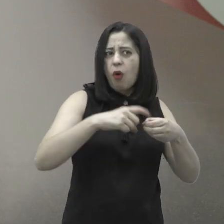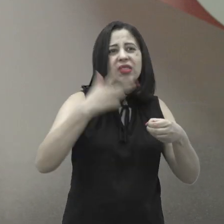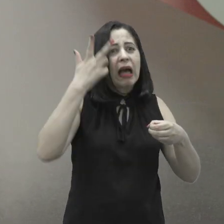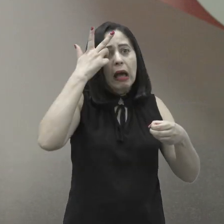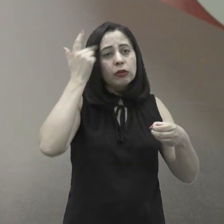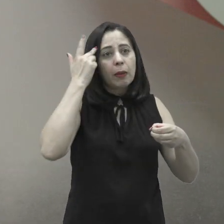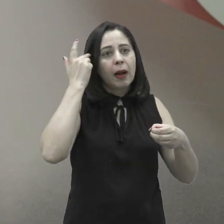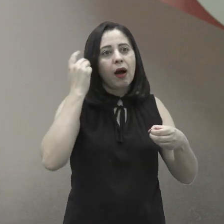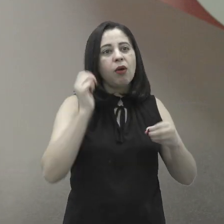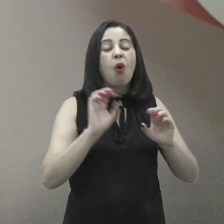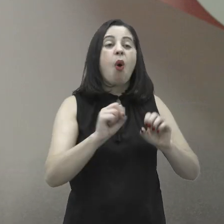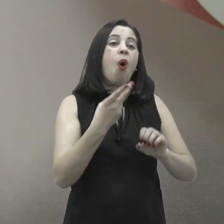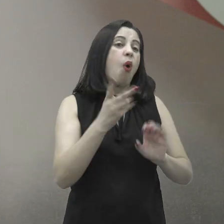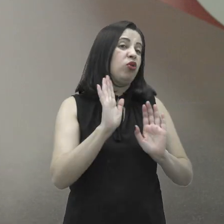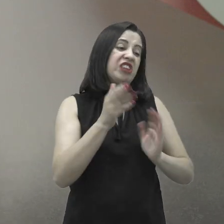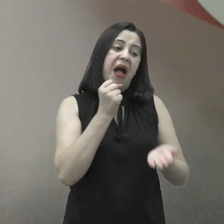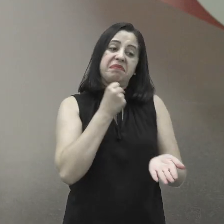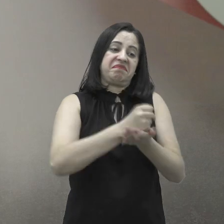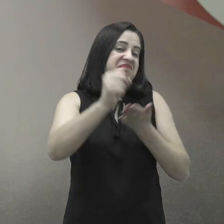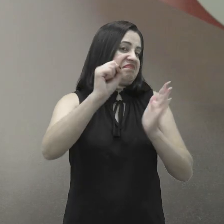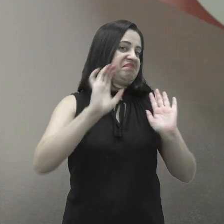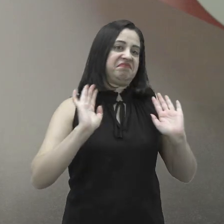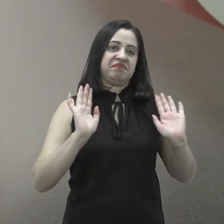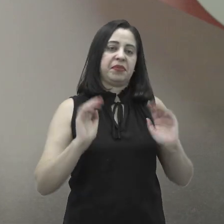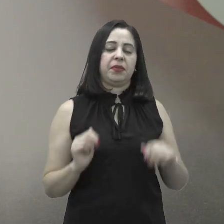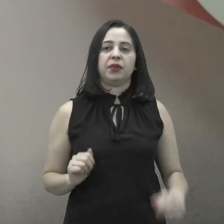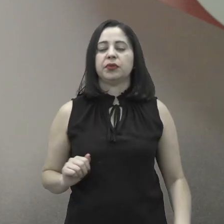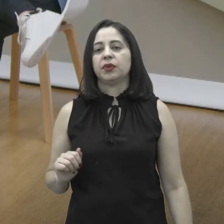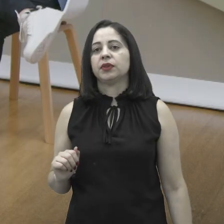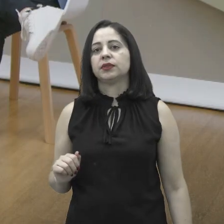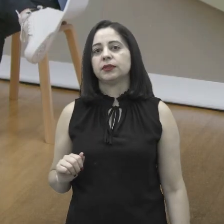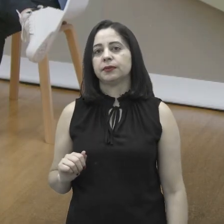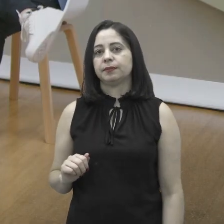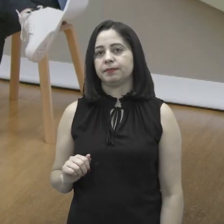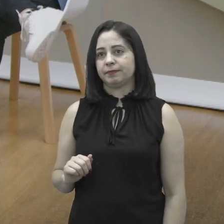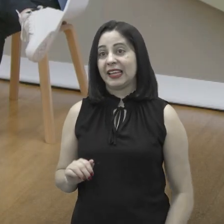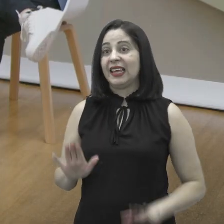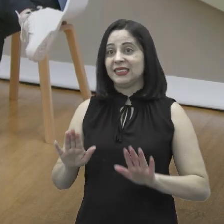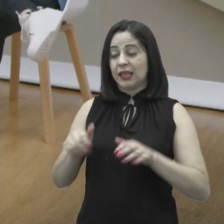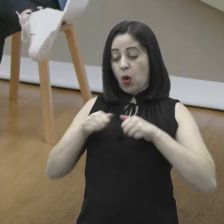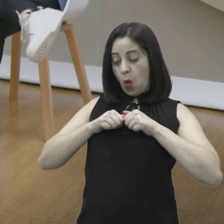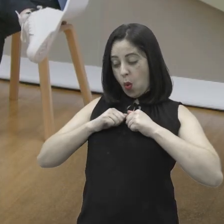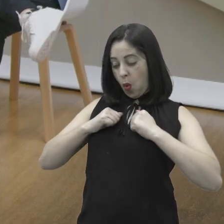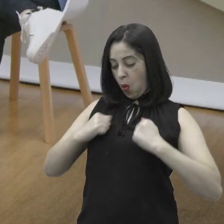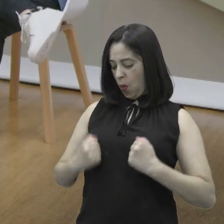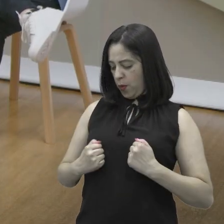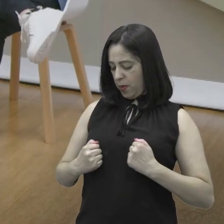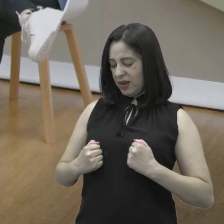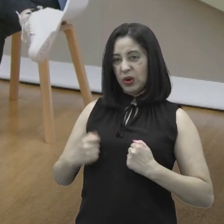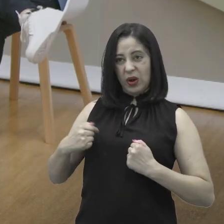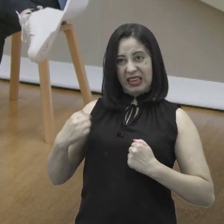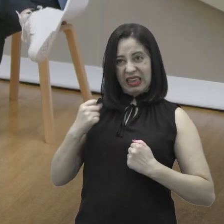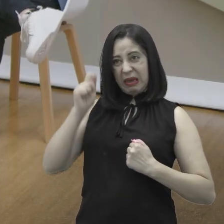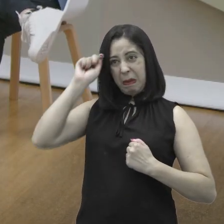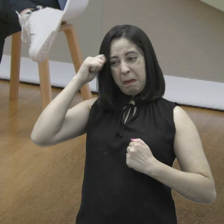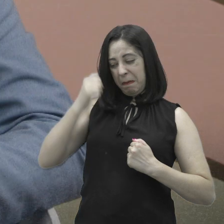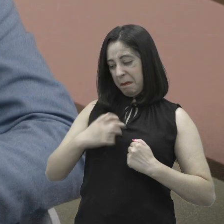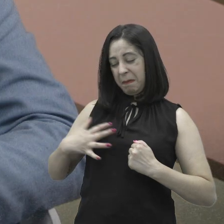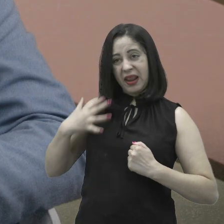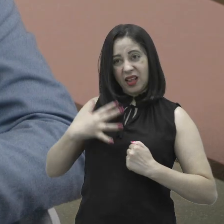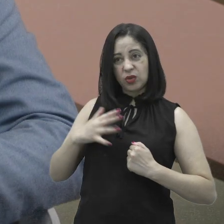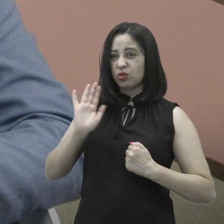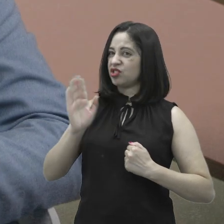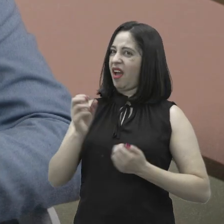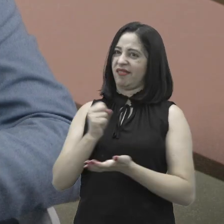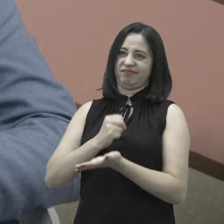vez que a pessoa perde essa capacidade, ela não recupera mais? O dano causado pelo cigarro, ele muitas vezes é